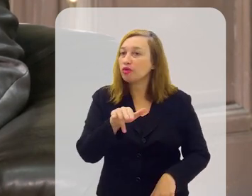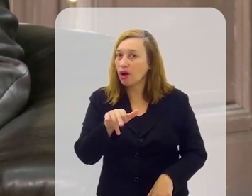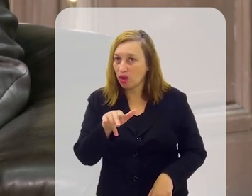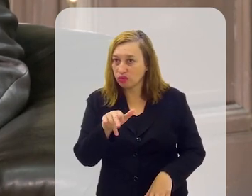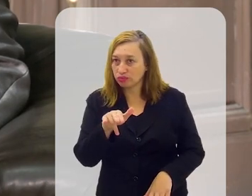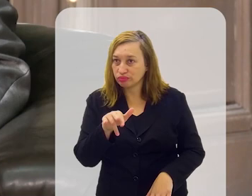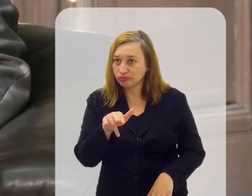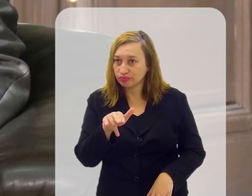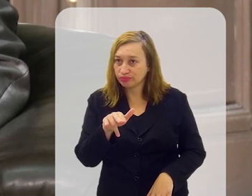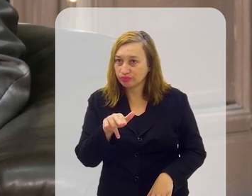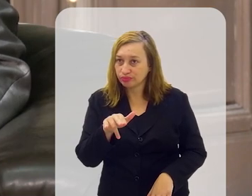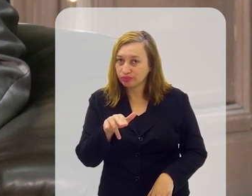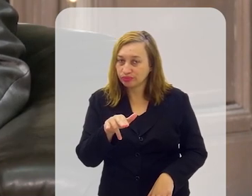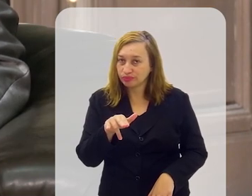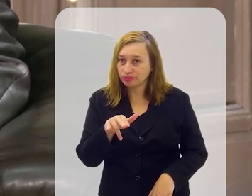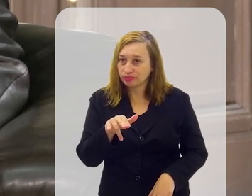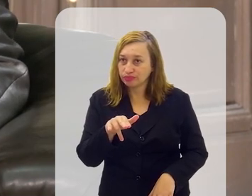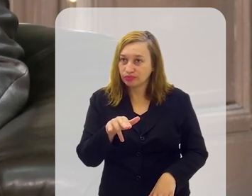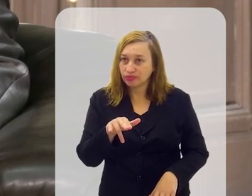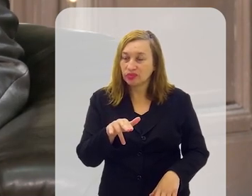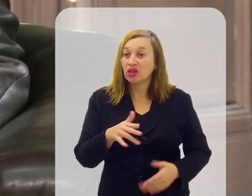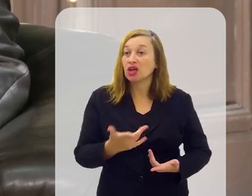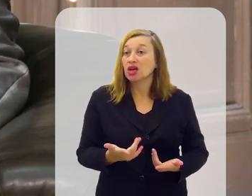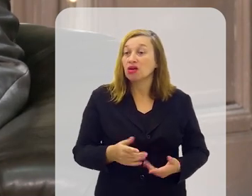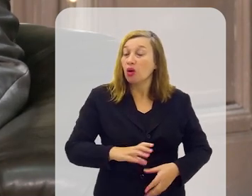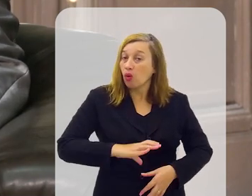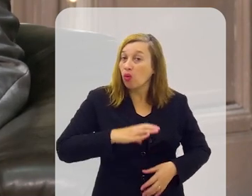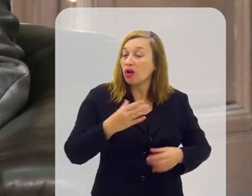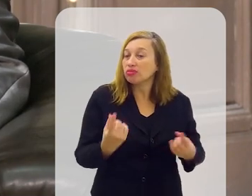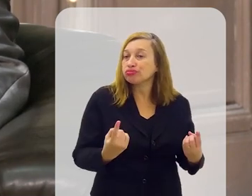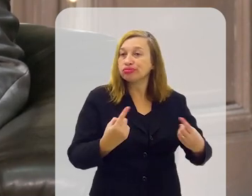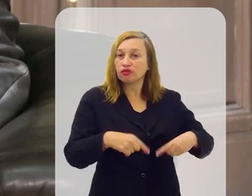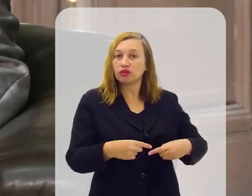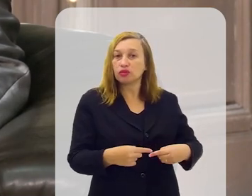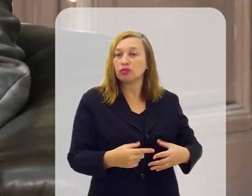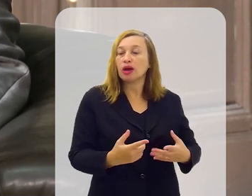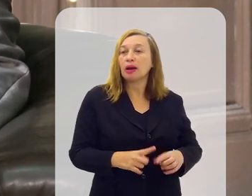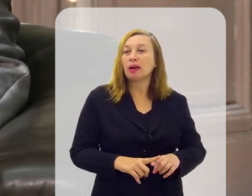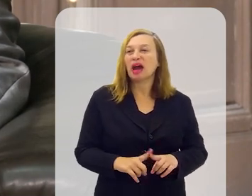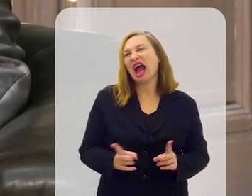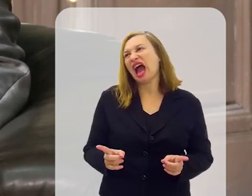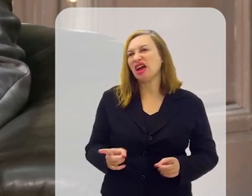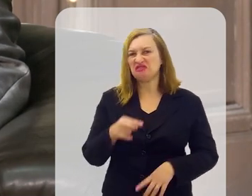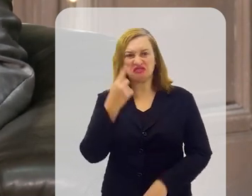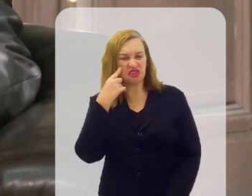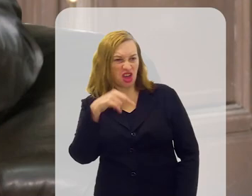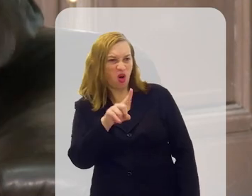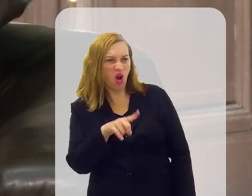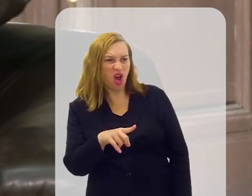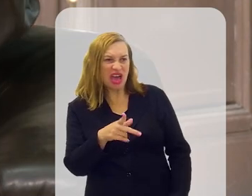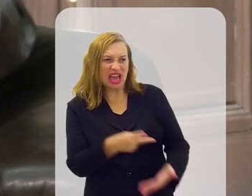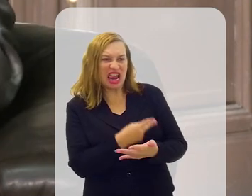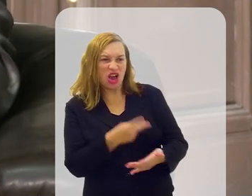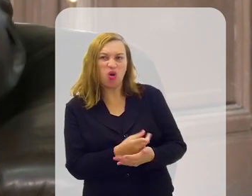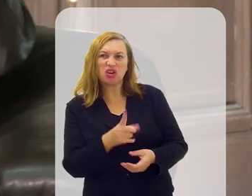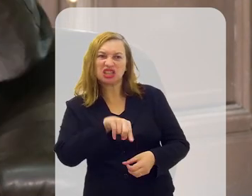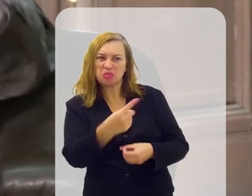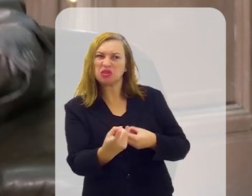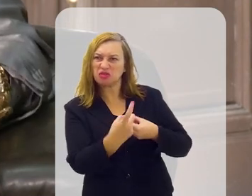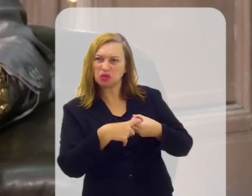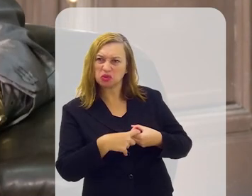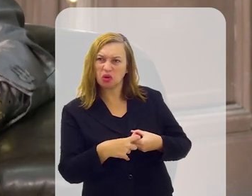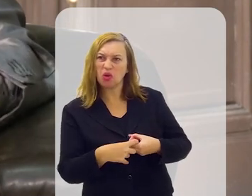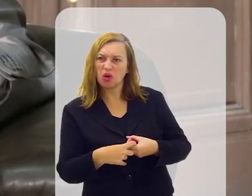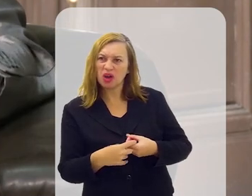Na verdade, o irmão teve uma coragem de arriscar. Uhum. E ele não teve aquela coragem e depois falou, tá vendo? O cara fez coisa errada, agora